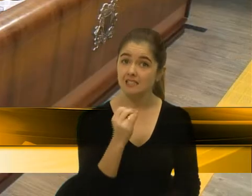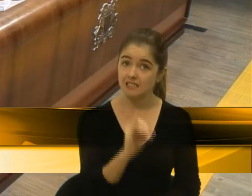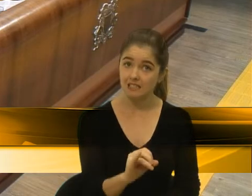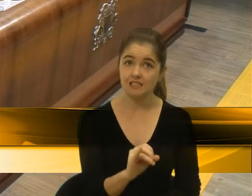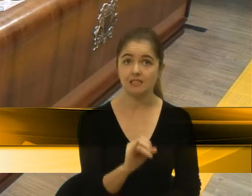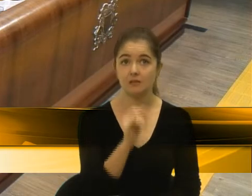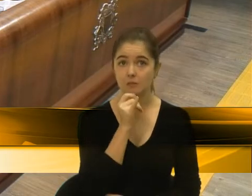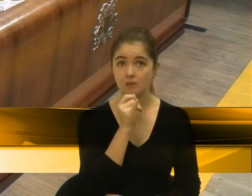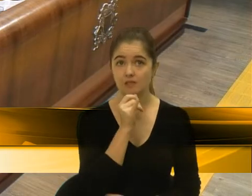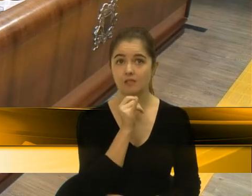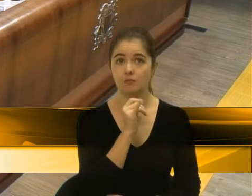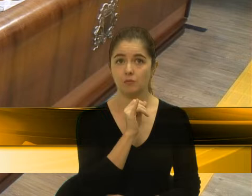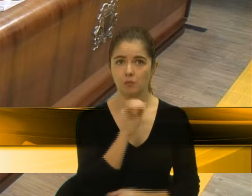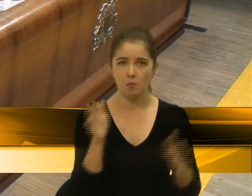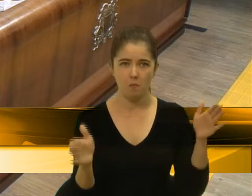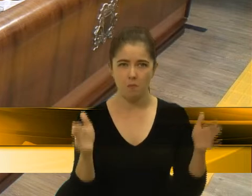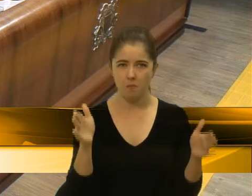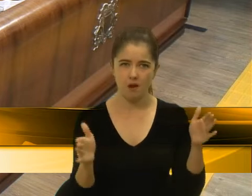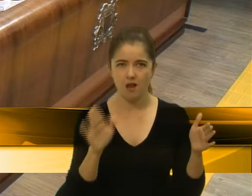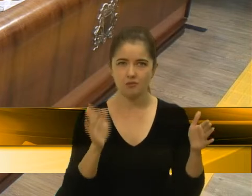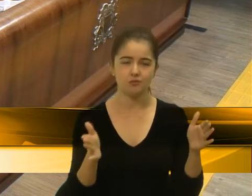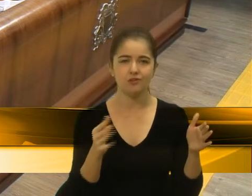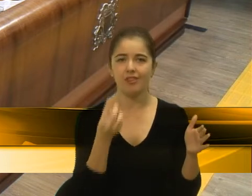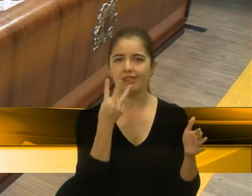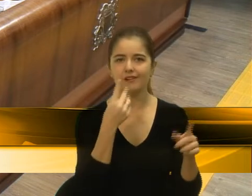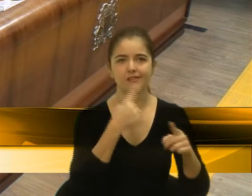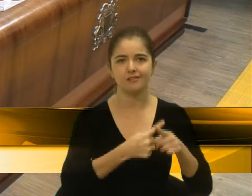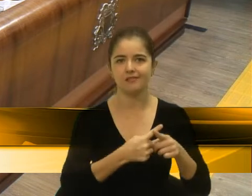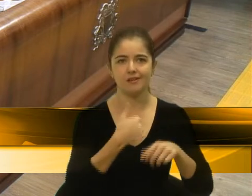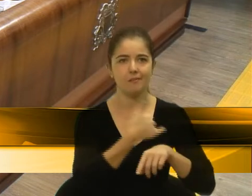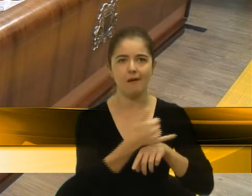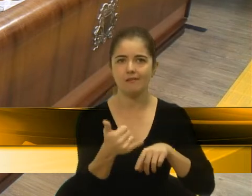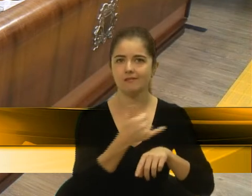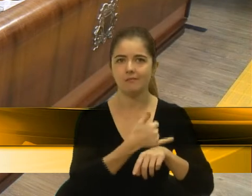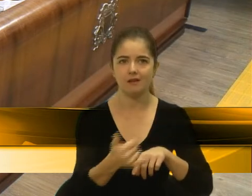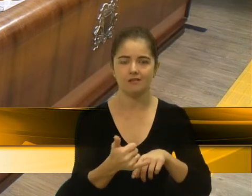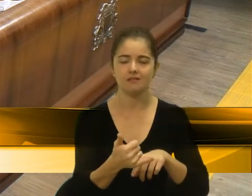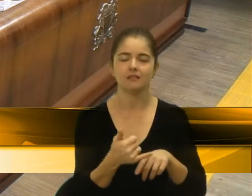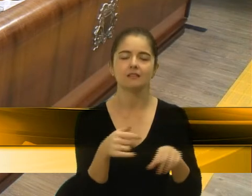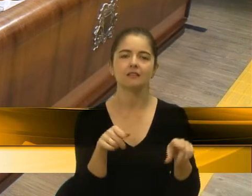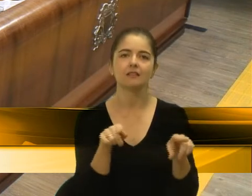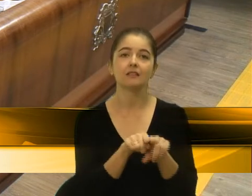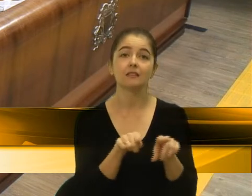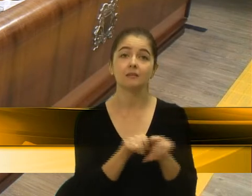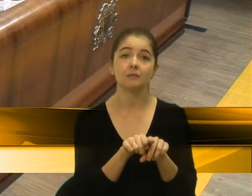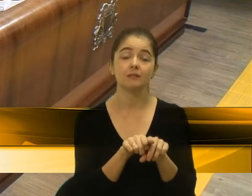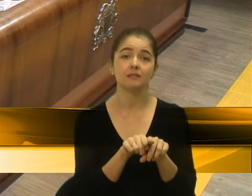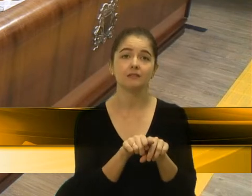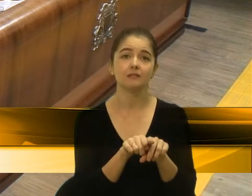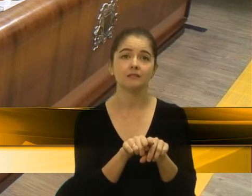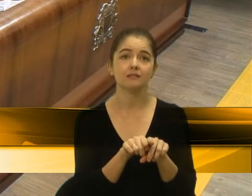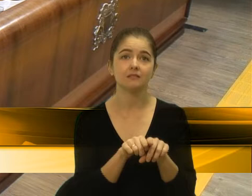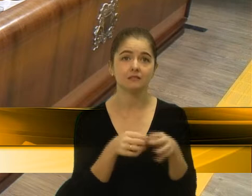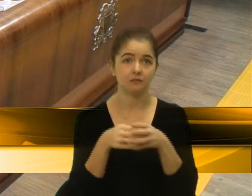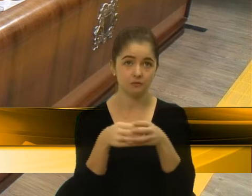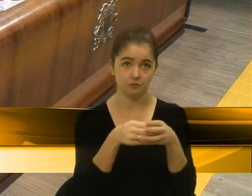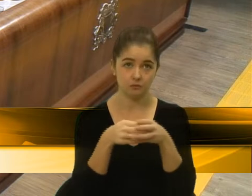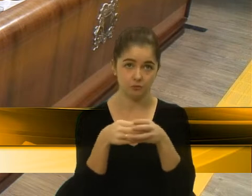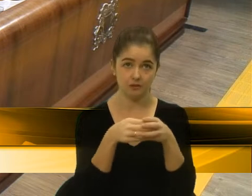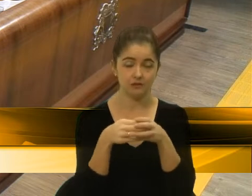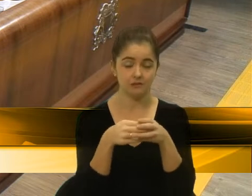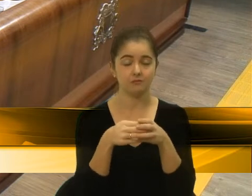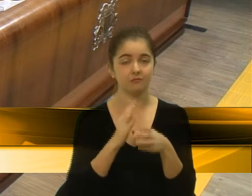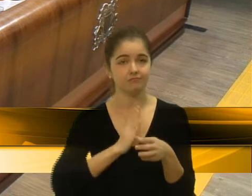foi descumprido o prazo dela umas 3 vezes, né? Fora tudo isso que o senhor fala e que os vereadores também destacam, que é a omissão do Poder Público